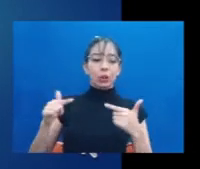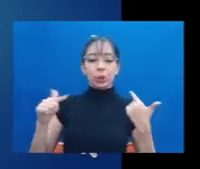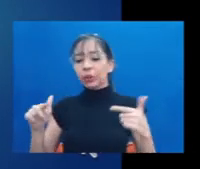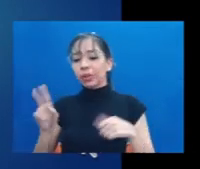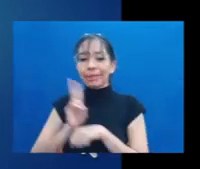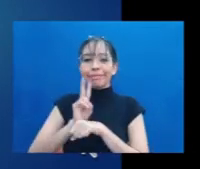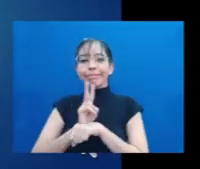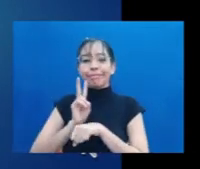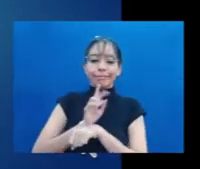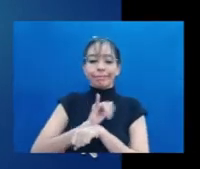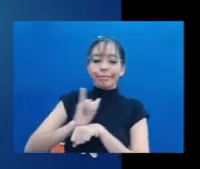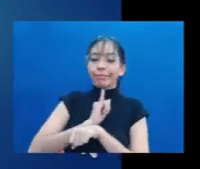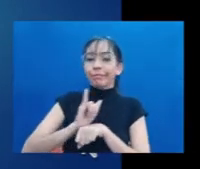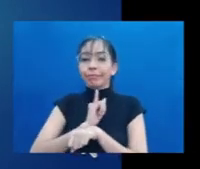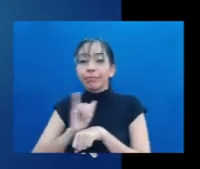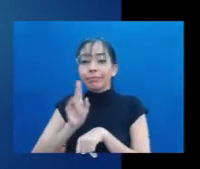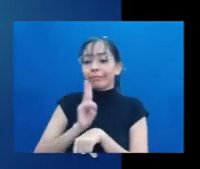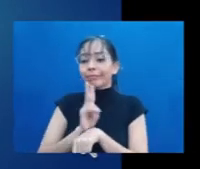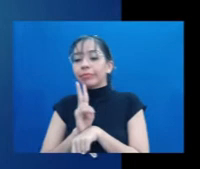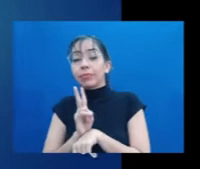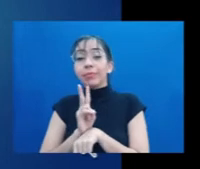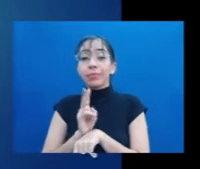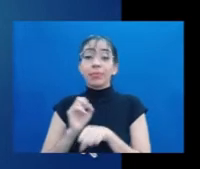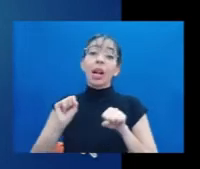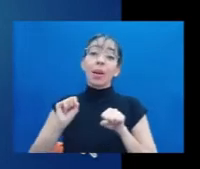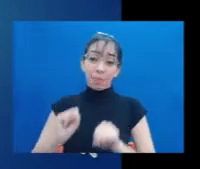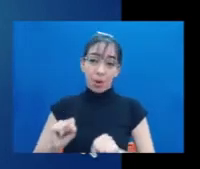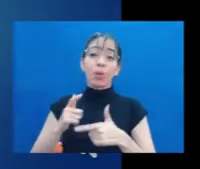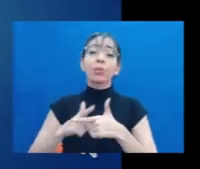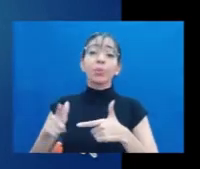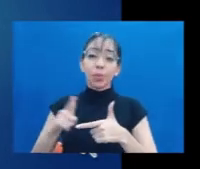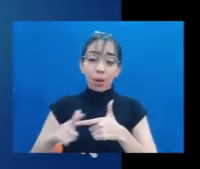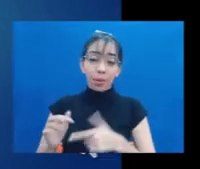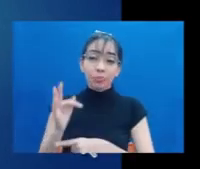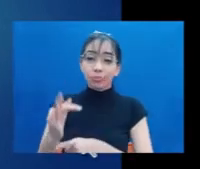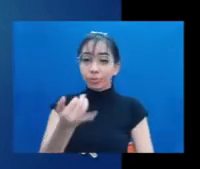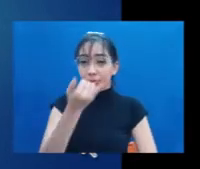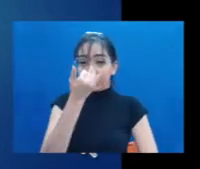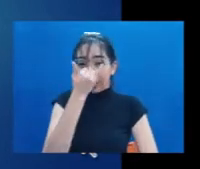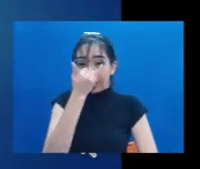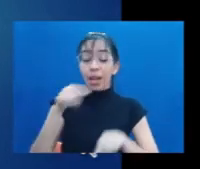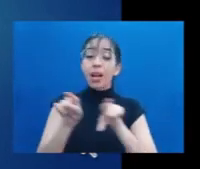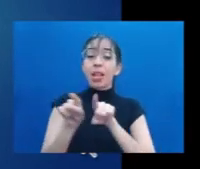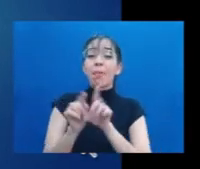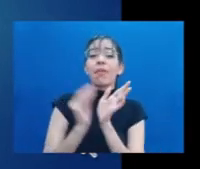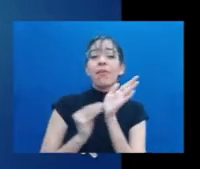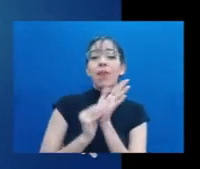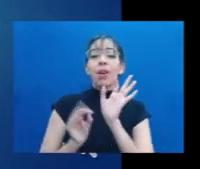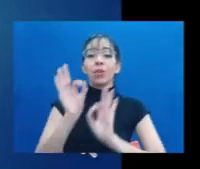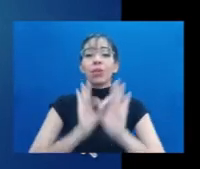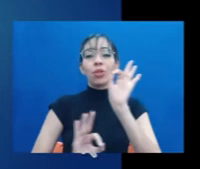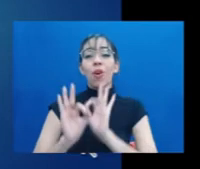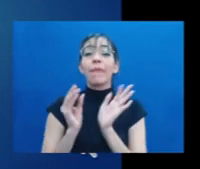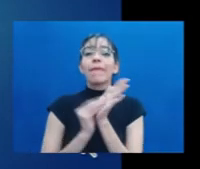acabar improvisando, não tem um correto, vão fazendo dando jeitinho aqui, outro ali, isso pode ser uma grande fonte aí de acidente. A